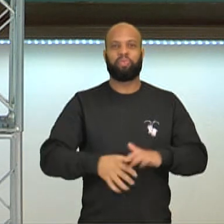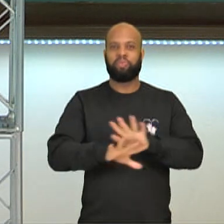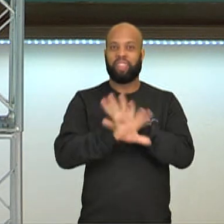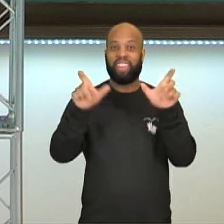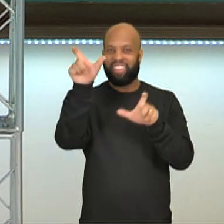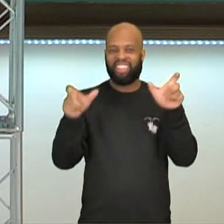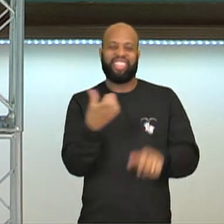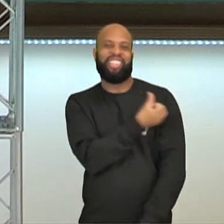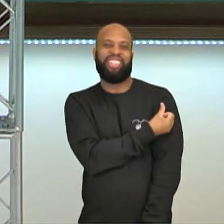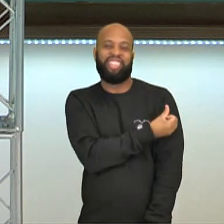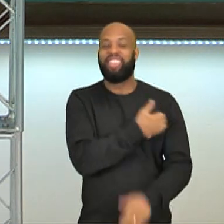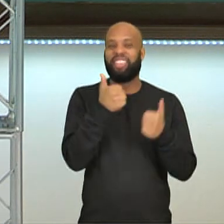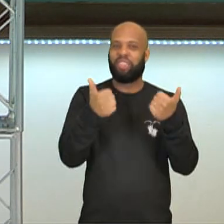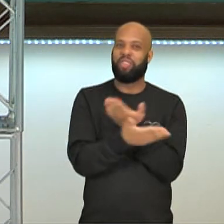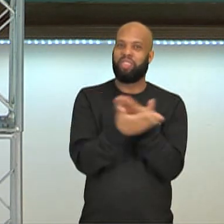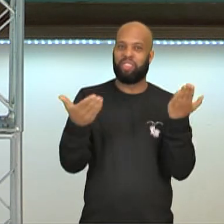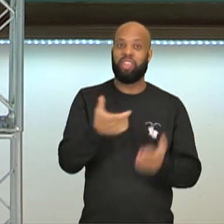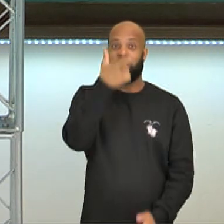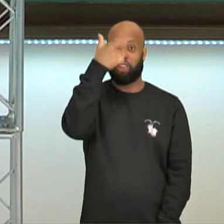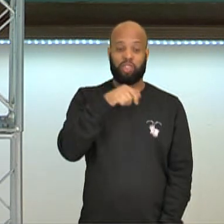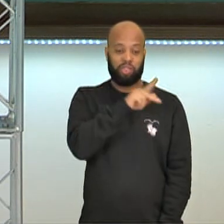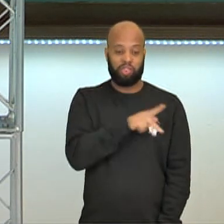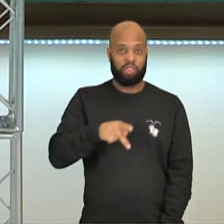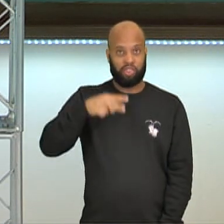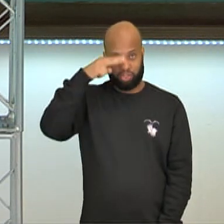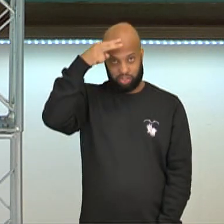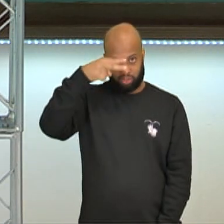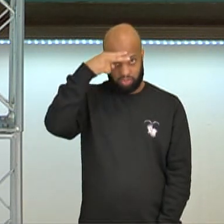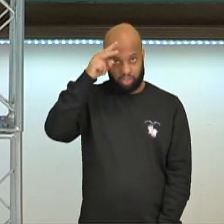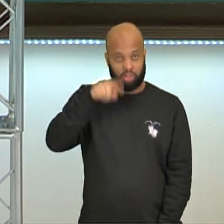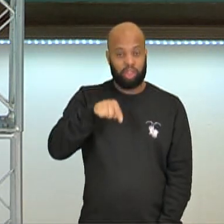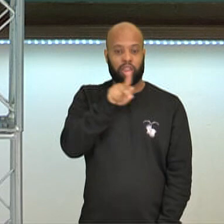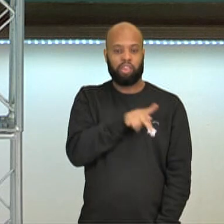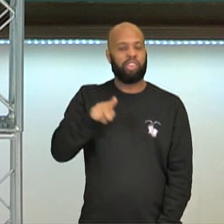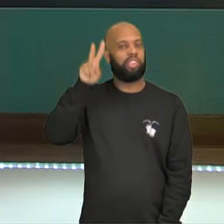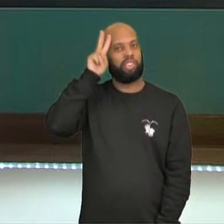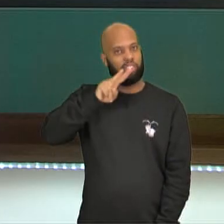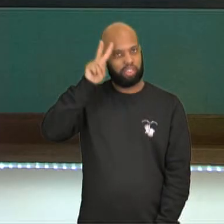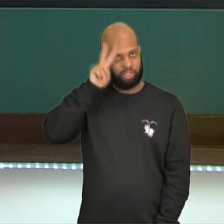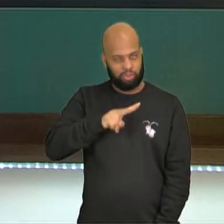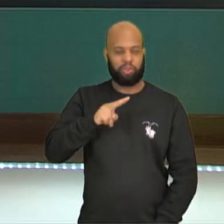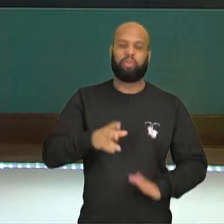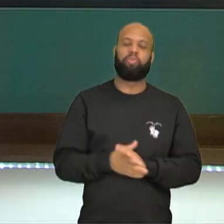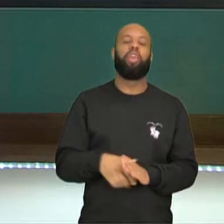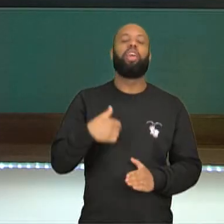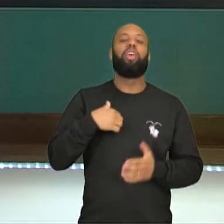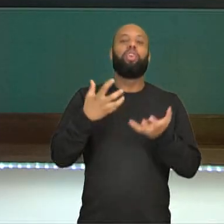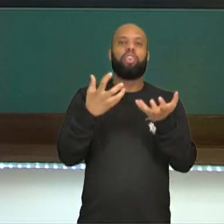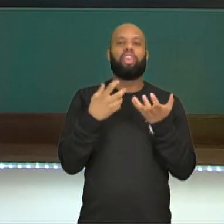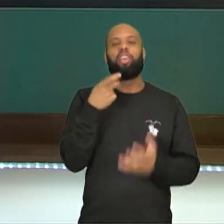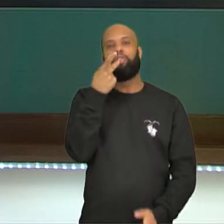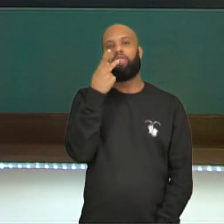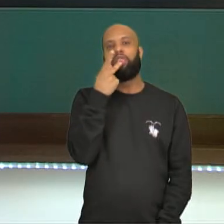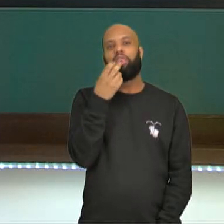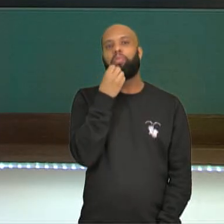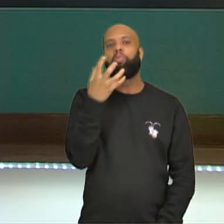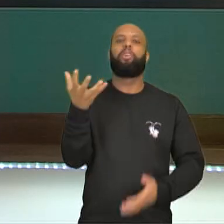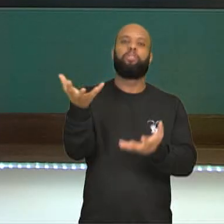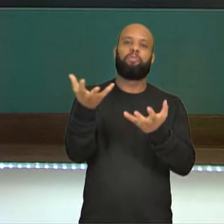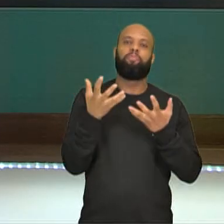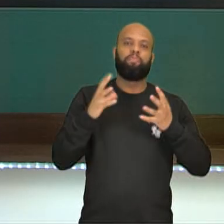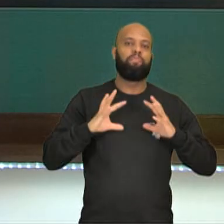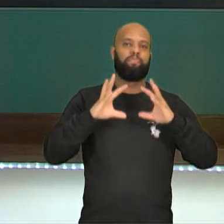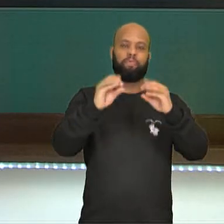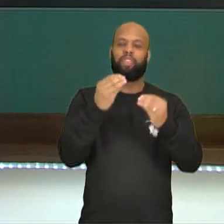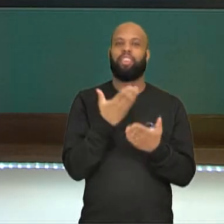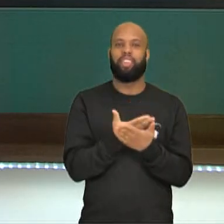Fala, galerinha do sexto ano, tudo bem? Sou o professor Roberto Falcione, professor de História. Em nome da Secretaria da Educação do Estado do Paraná, sejam todos bem-vindos